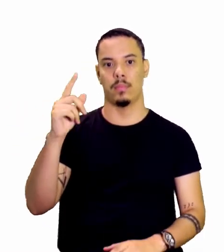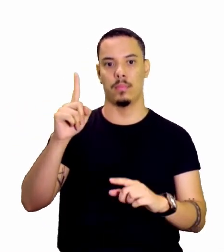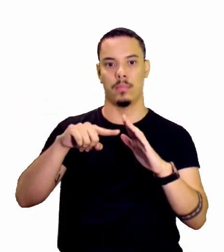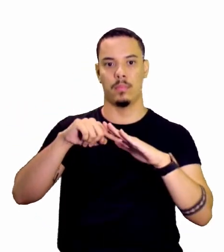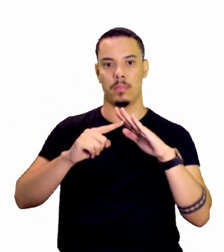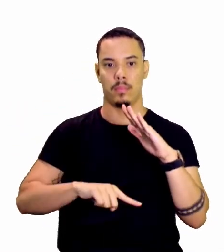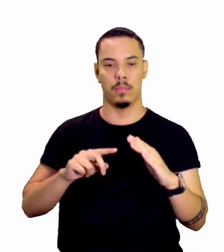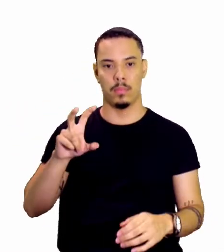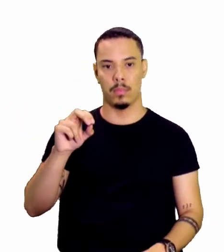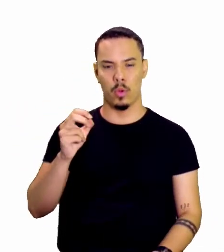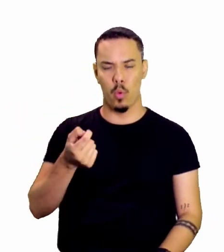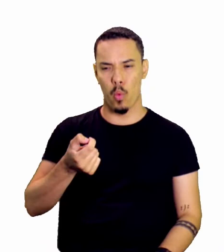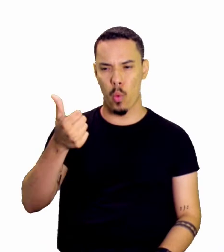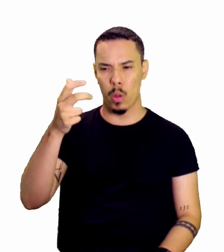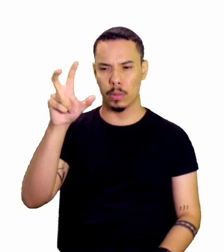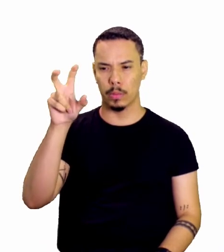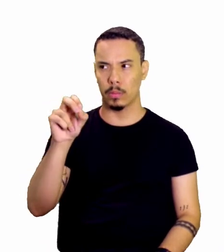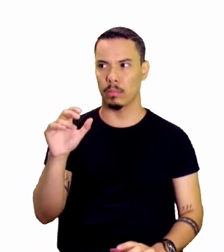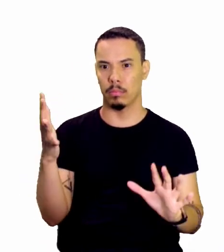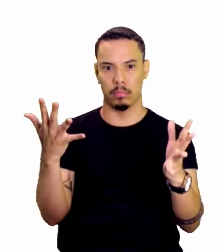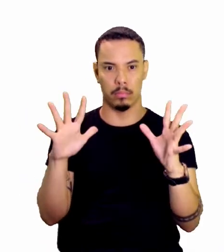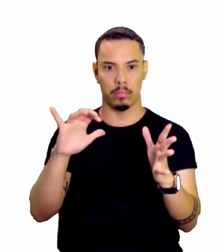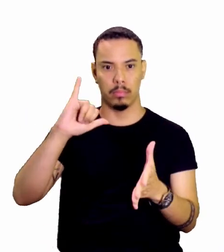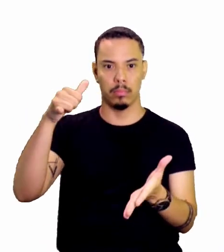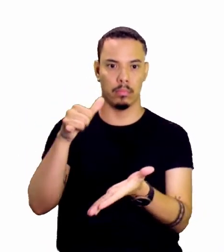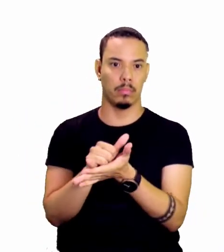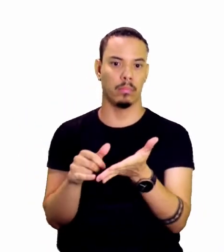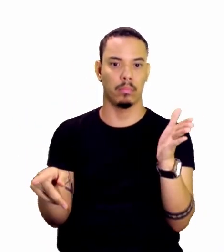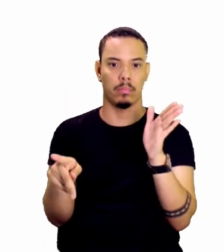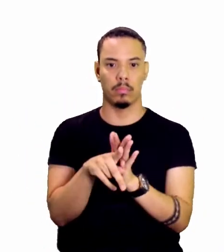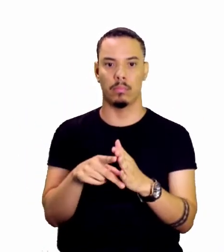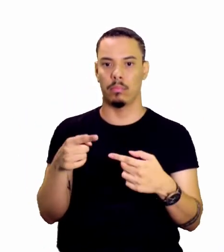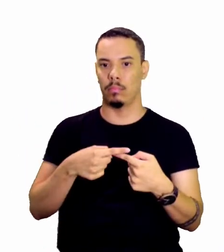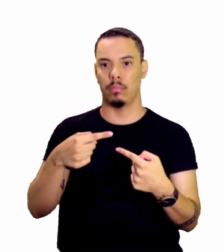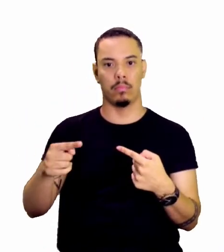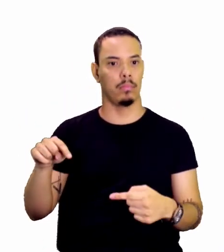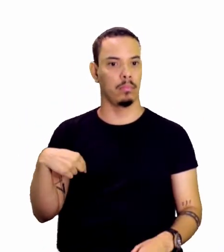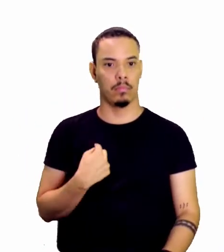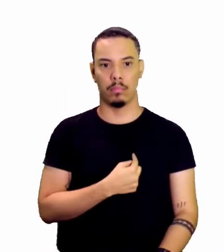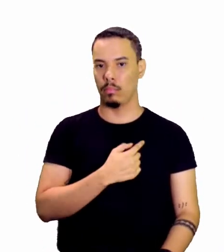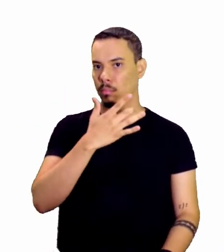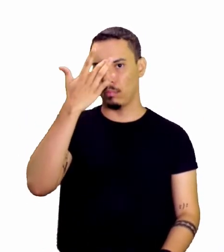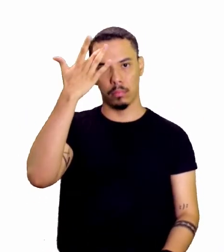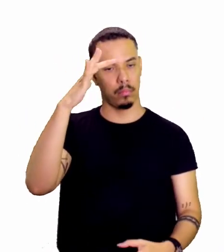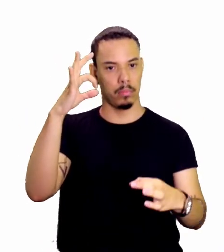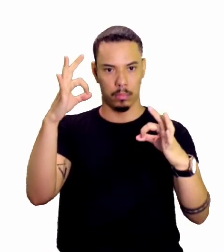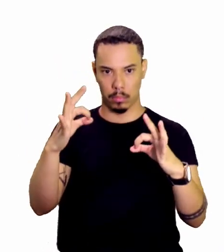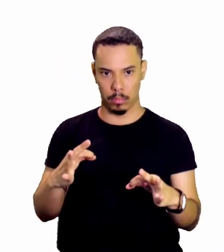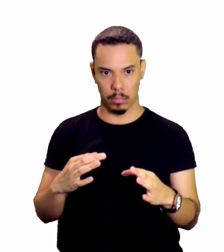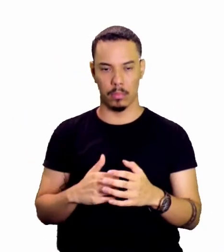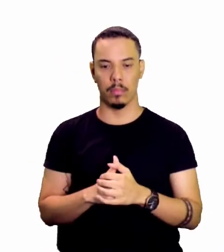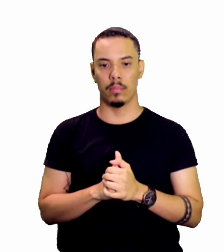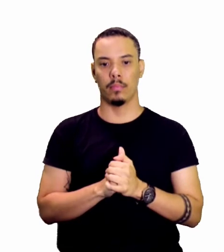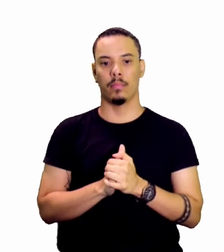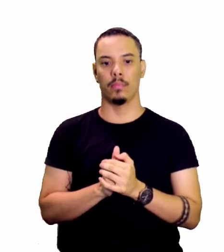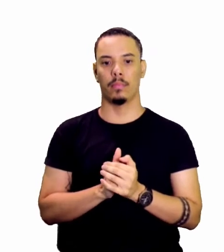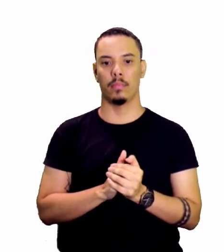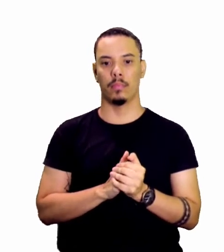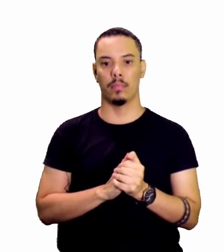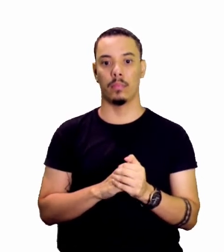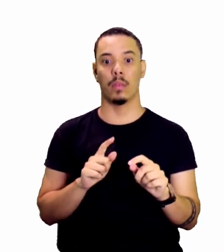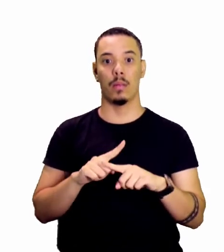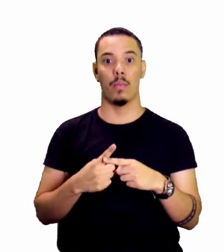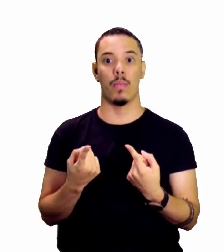50 quase que eles vão significativo nós não temos certeza né mas olha bem ali mostra a velocidade